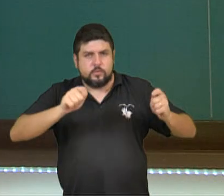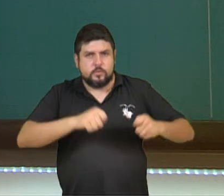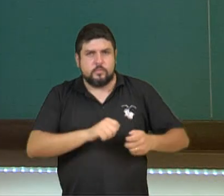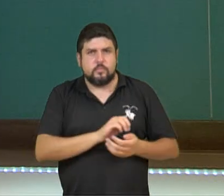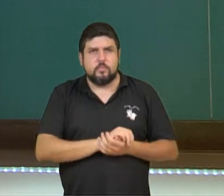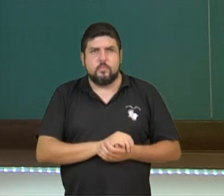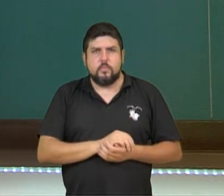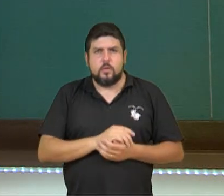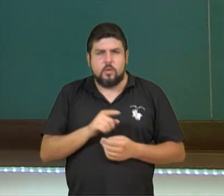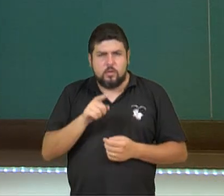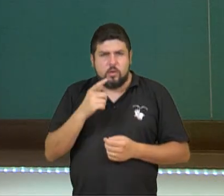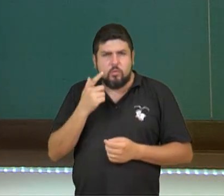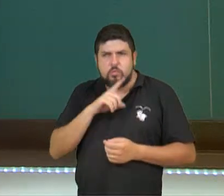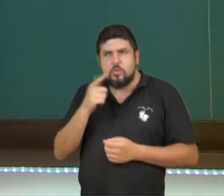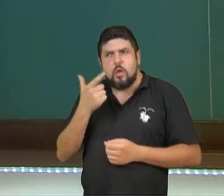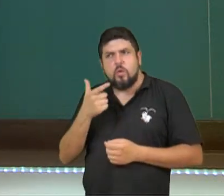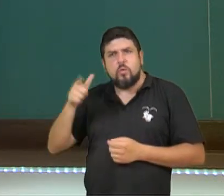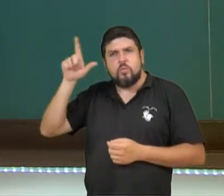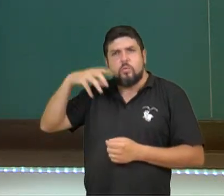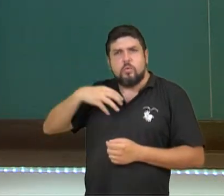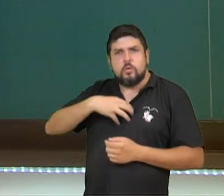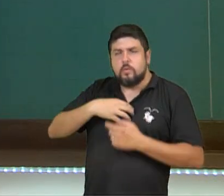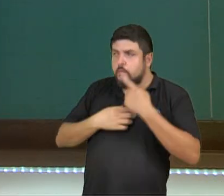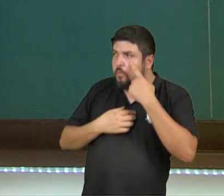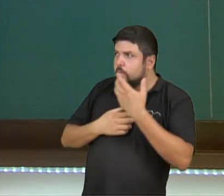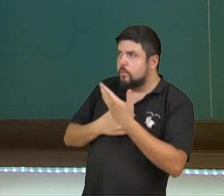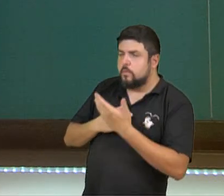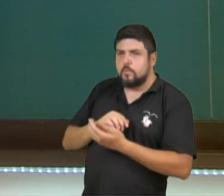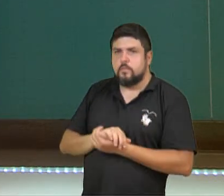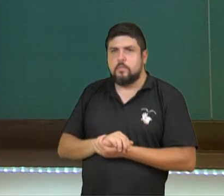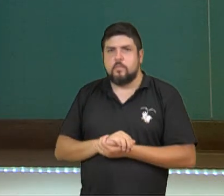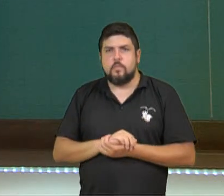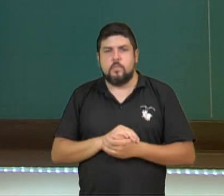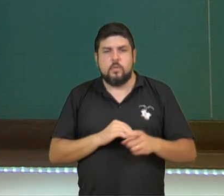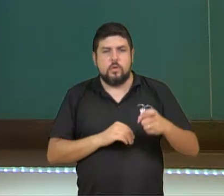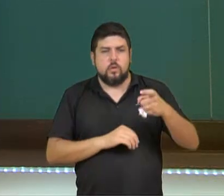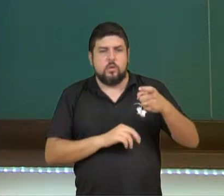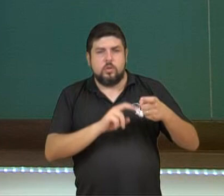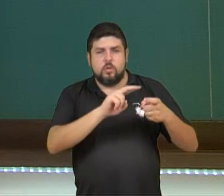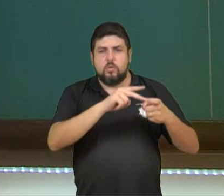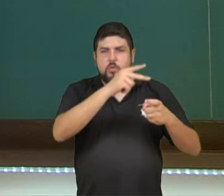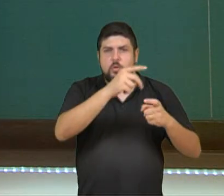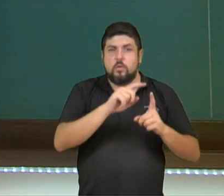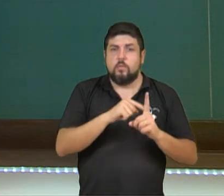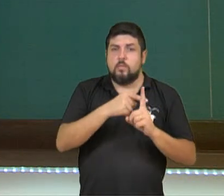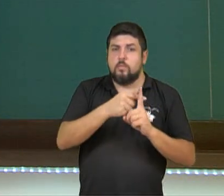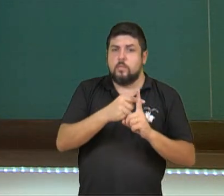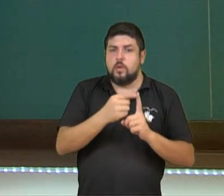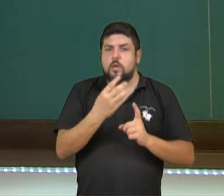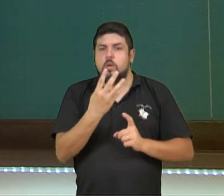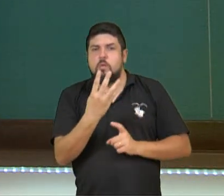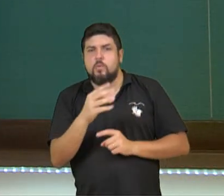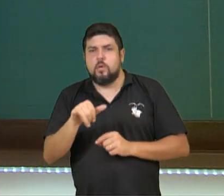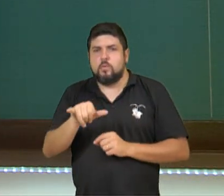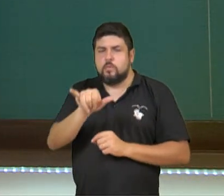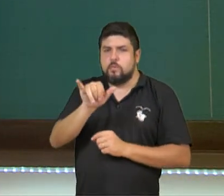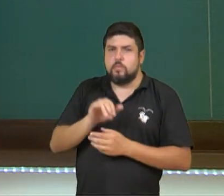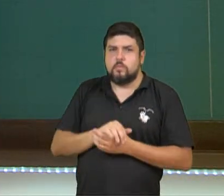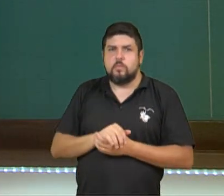fazer outra expressão? Então, olha o exemplo que eu trouxe para você aqui, ó. X ao quadrado mais 4y. Como que eu represento